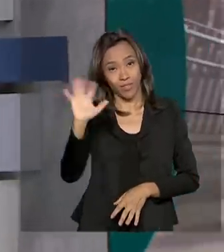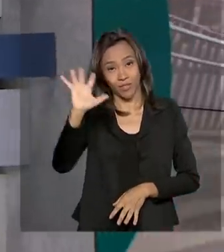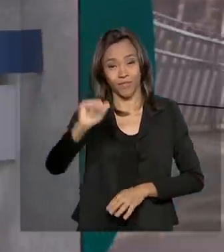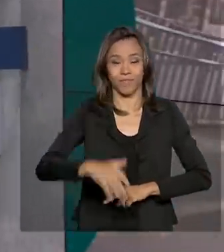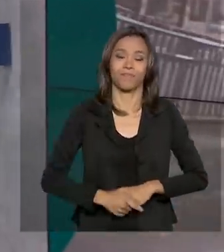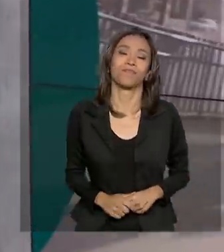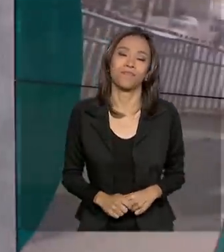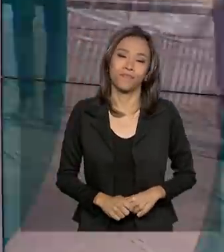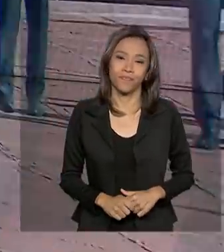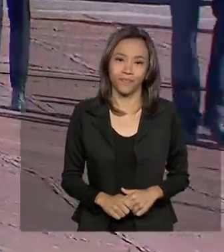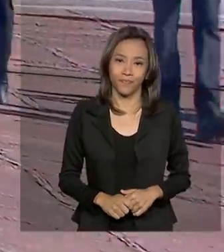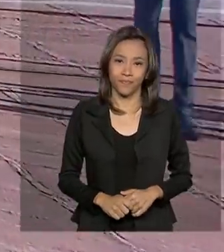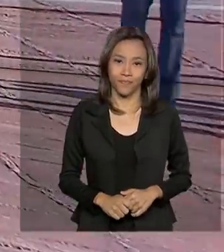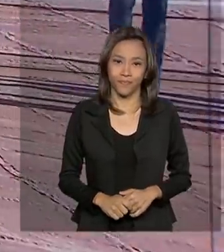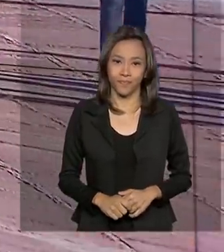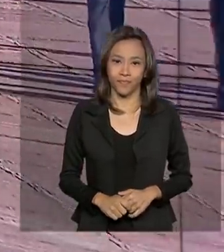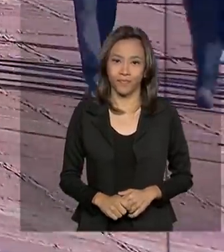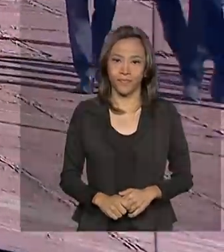tal